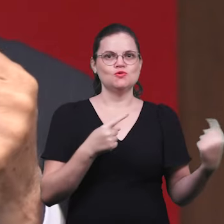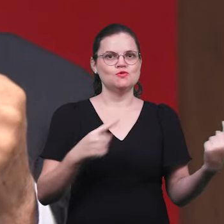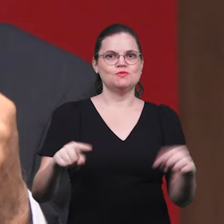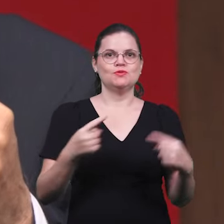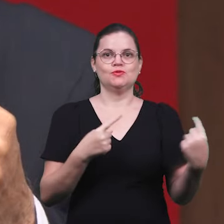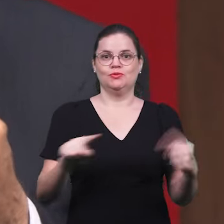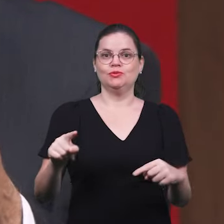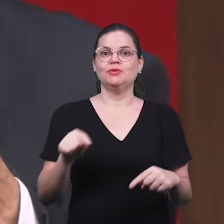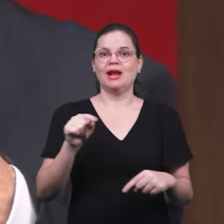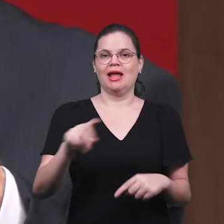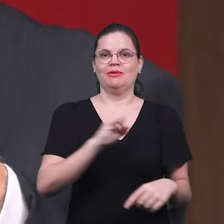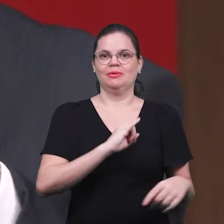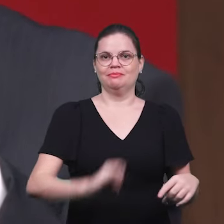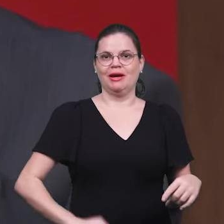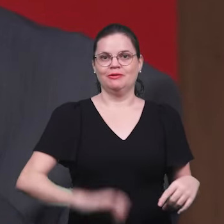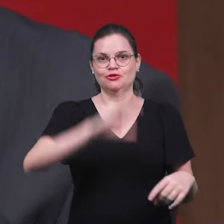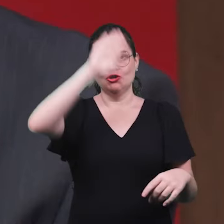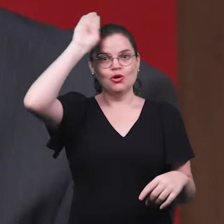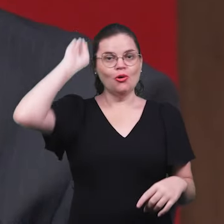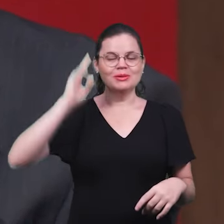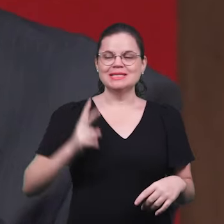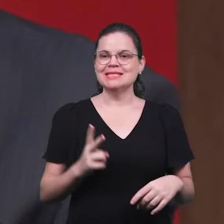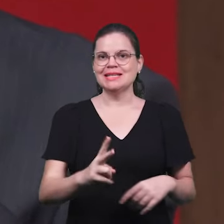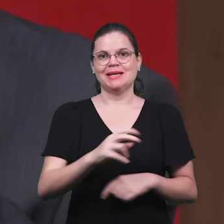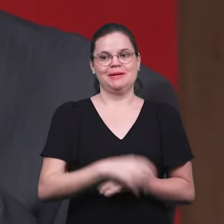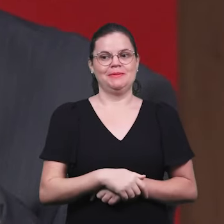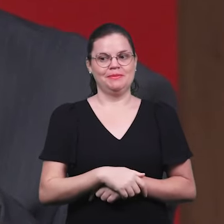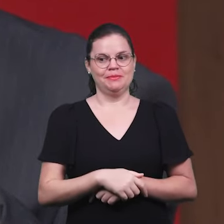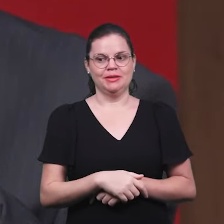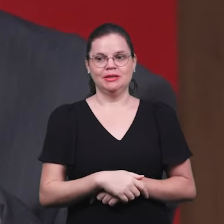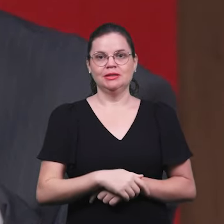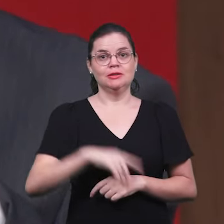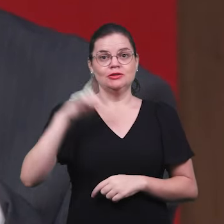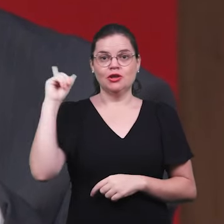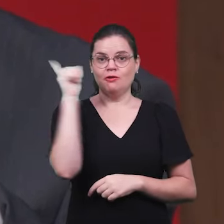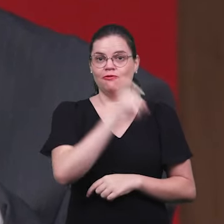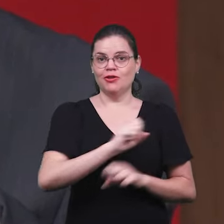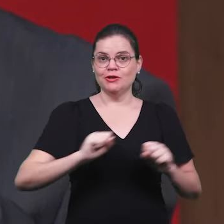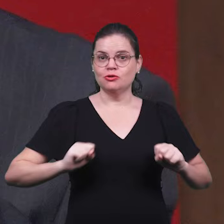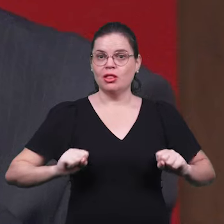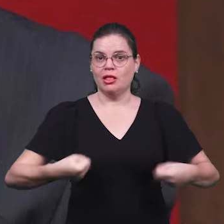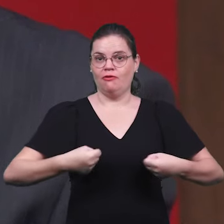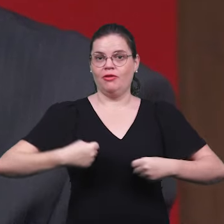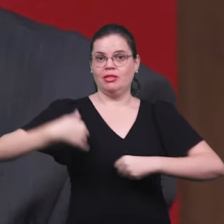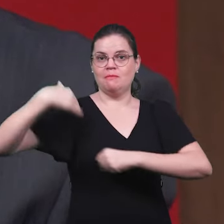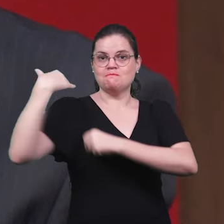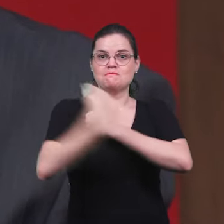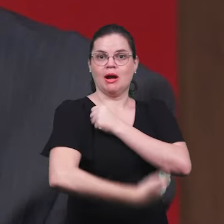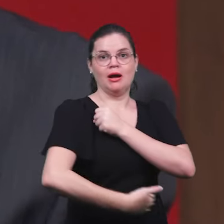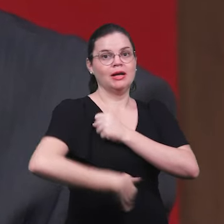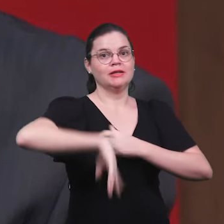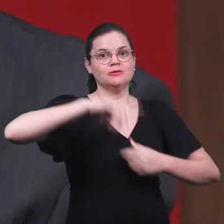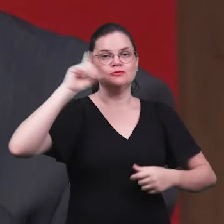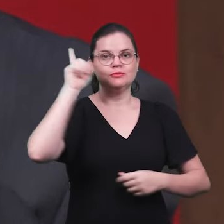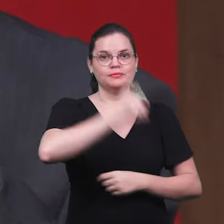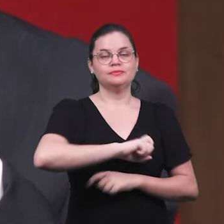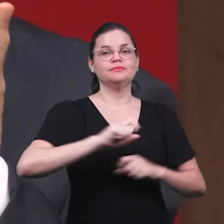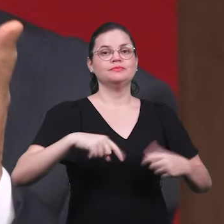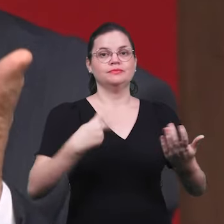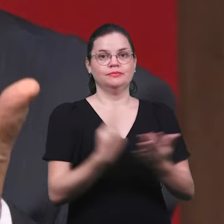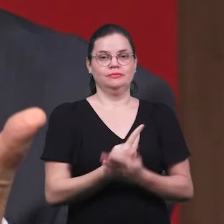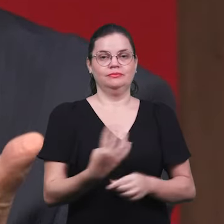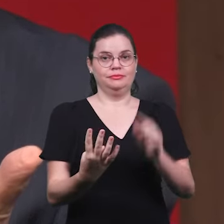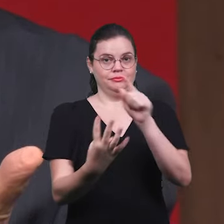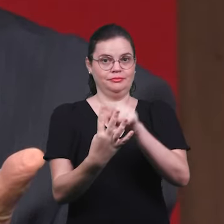de defender. Então, sabiamente, inicialmente antes da tetrarquia, Diocleciano dividiu o